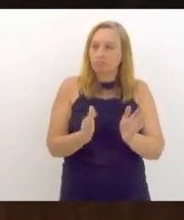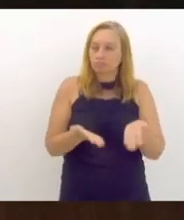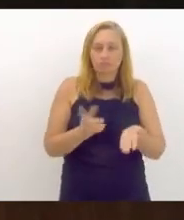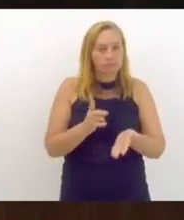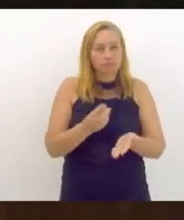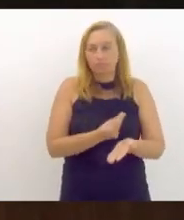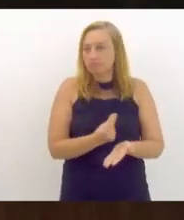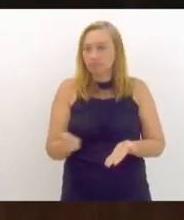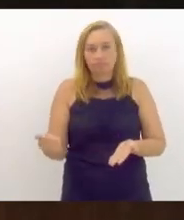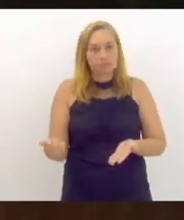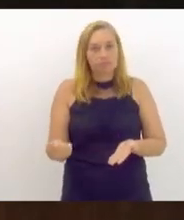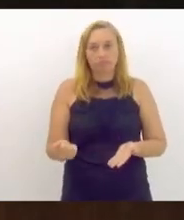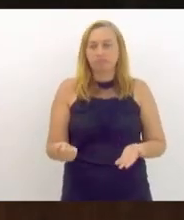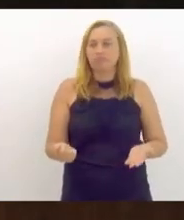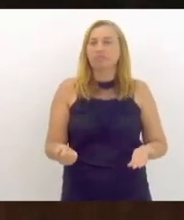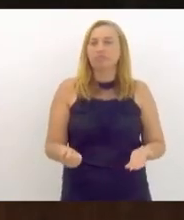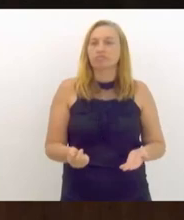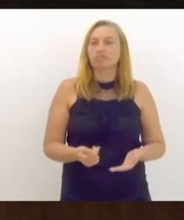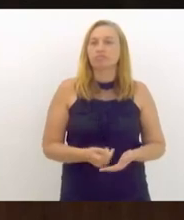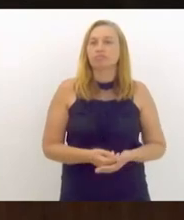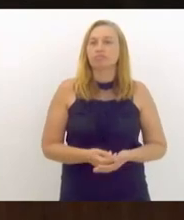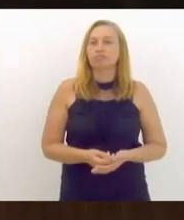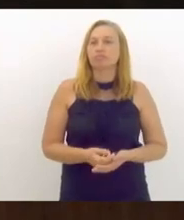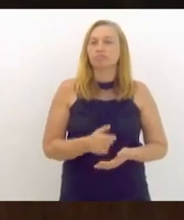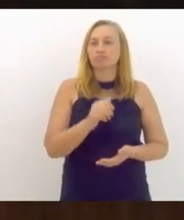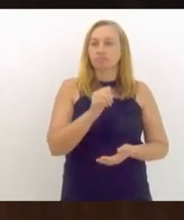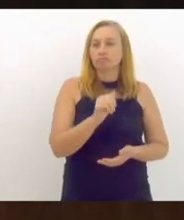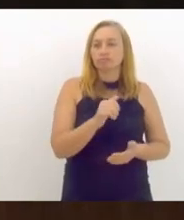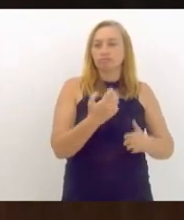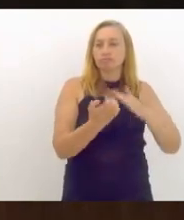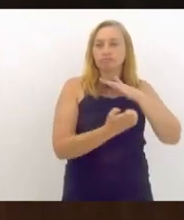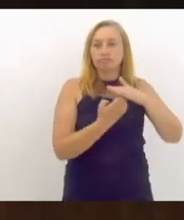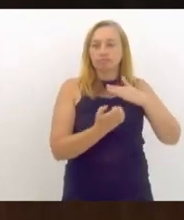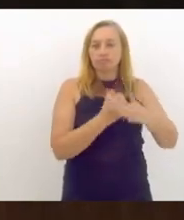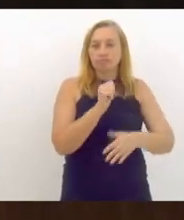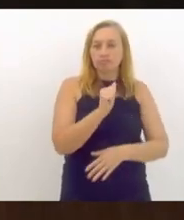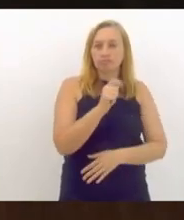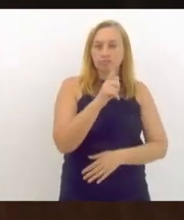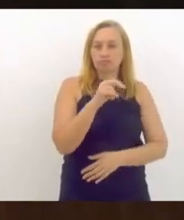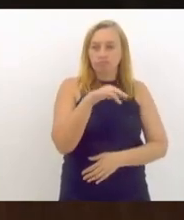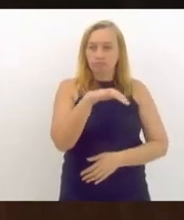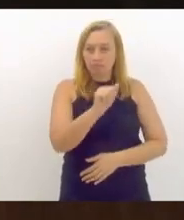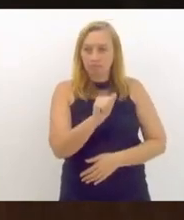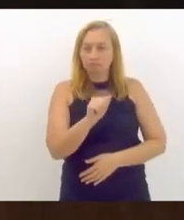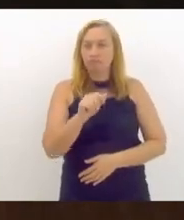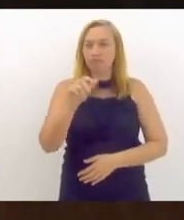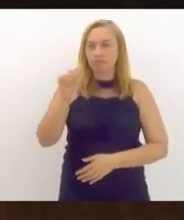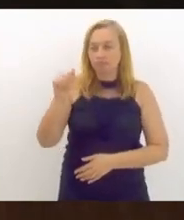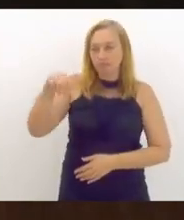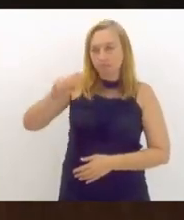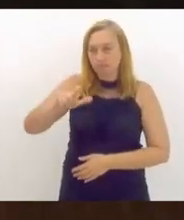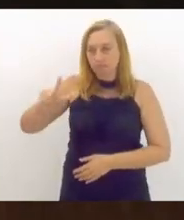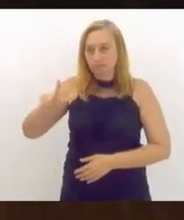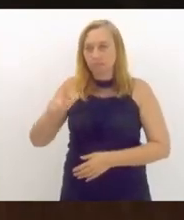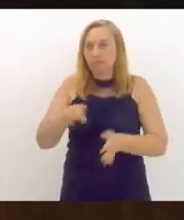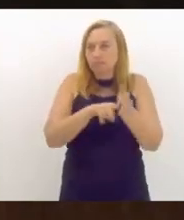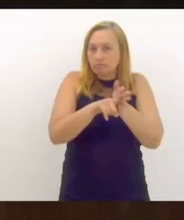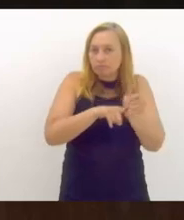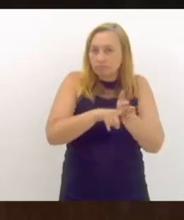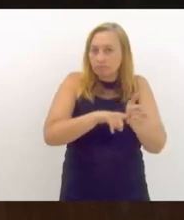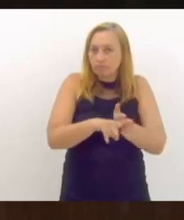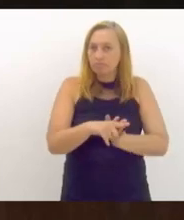do papel. É um convênio entre a Genersa e a ANEEL, que é fundamental para a fiscalização dessas